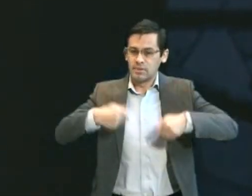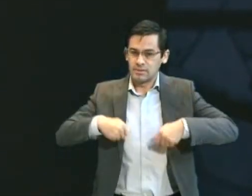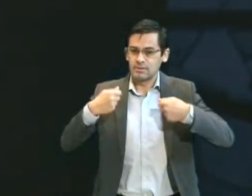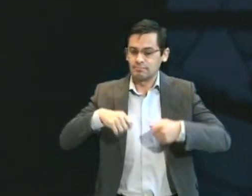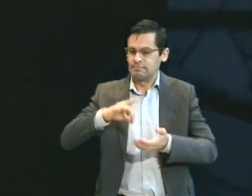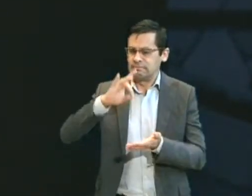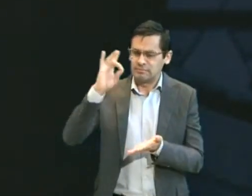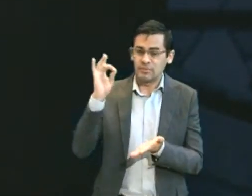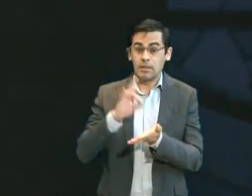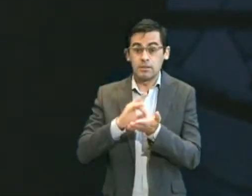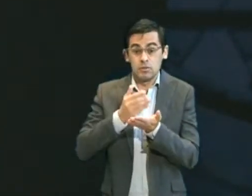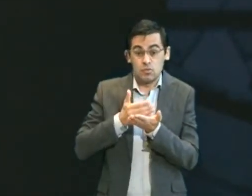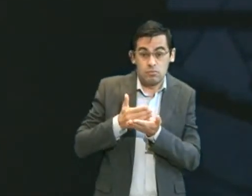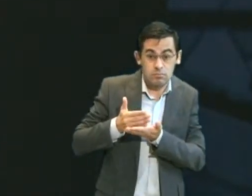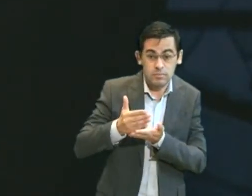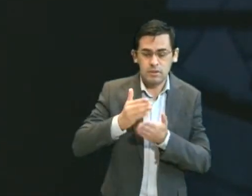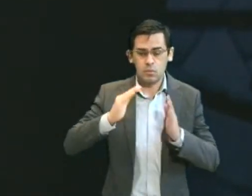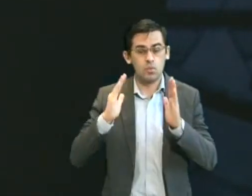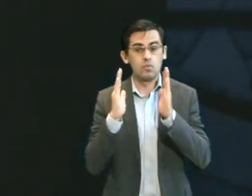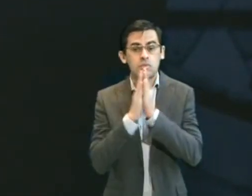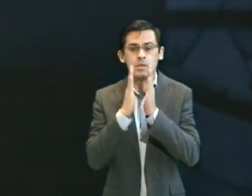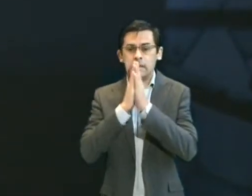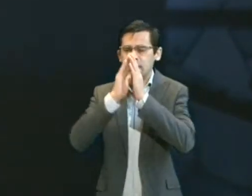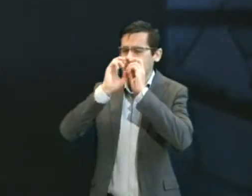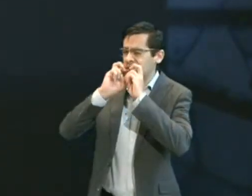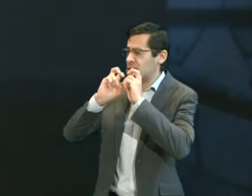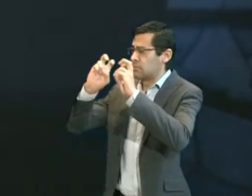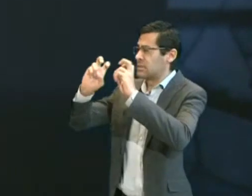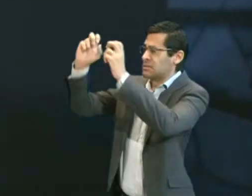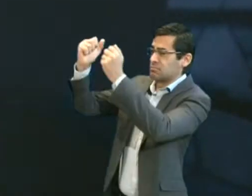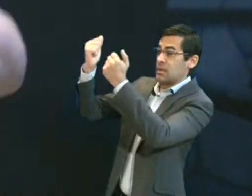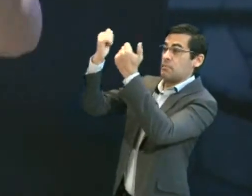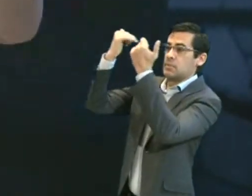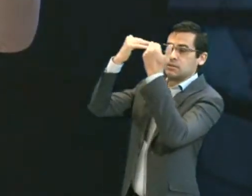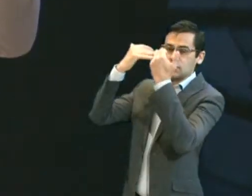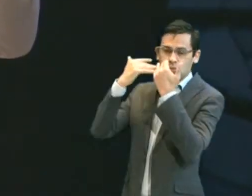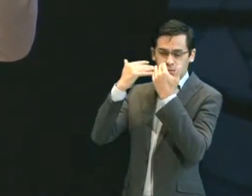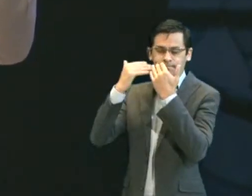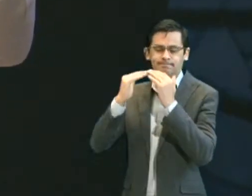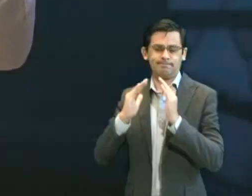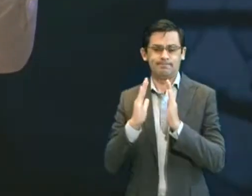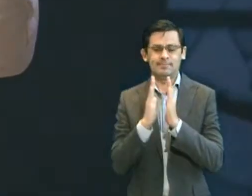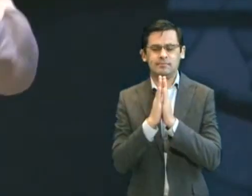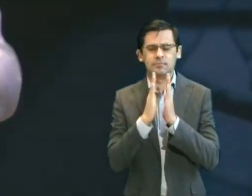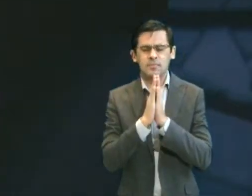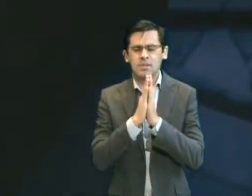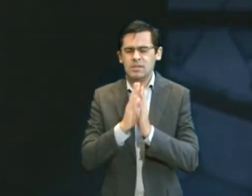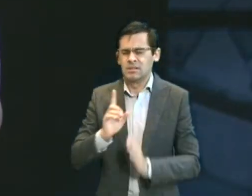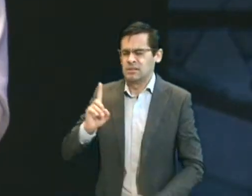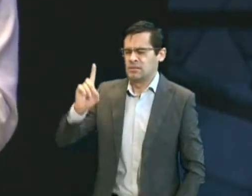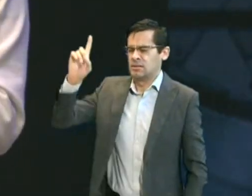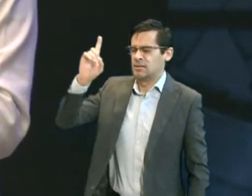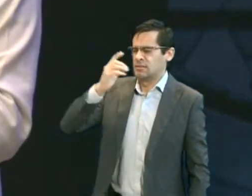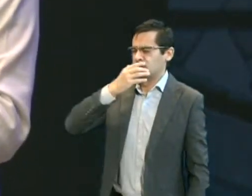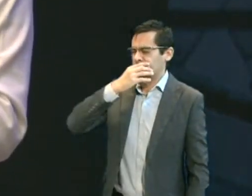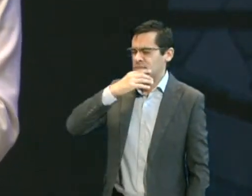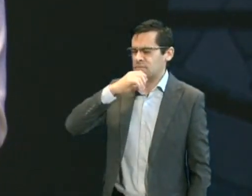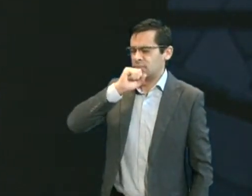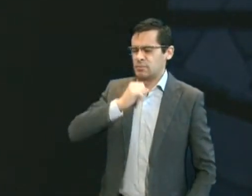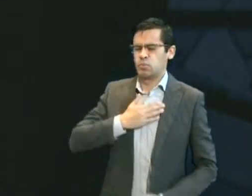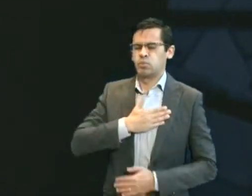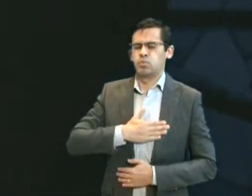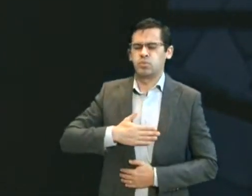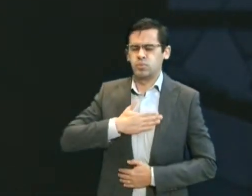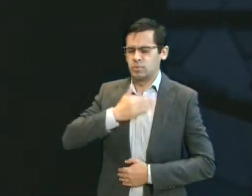começar orando e clamando essa bênção de Deus sobre nós. Pai querido, muito obrigado,